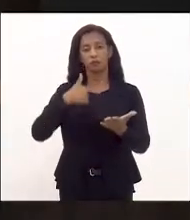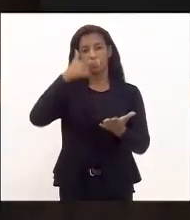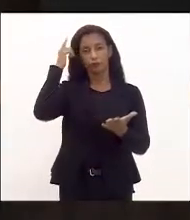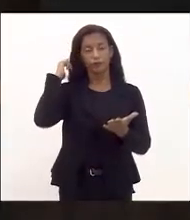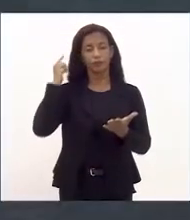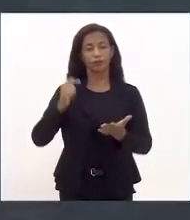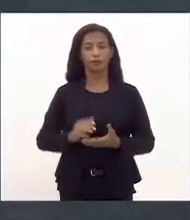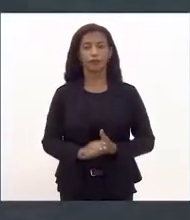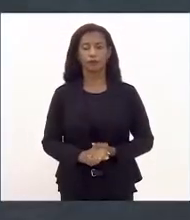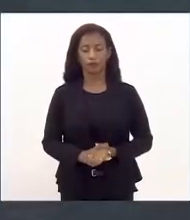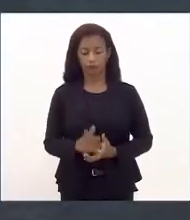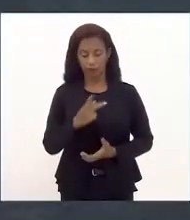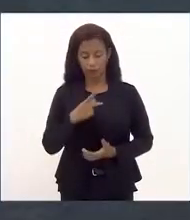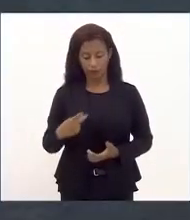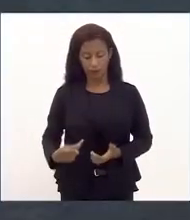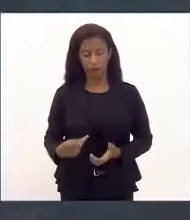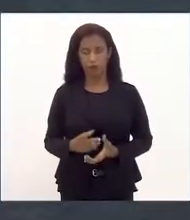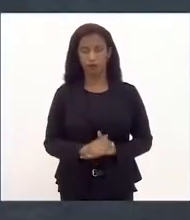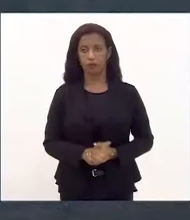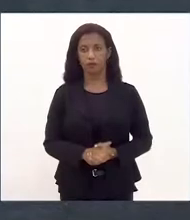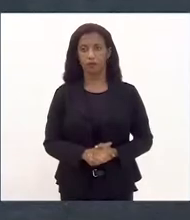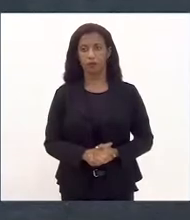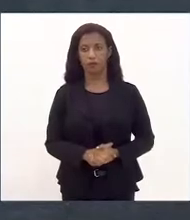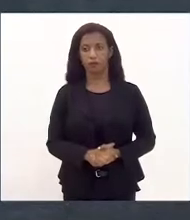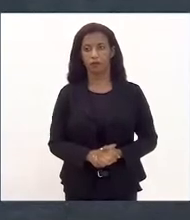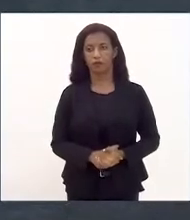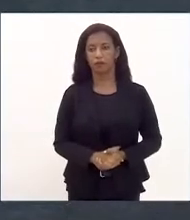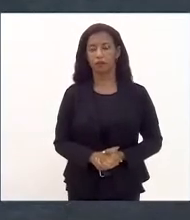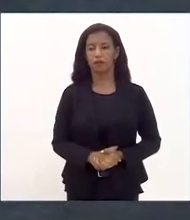Paulo. Senhor presidente,